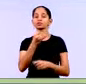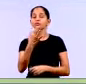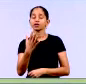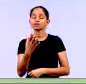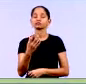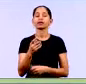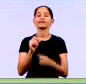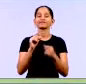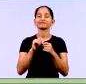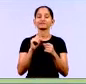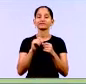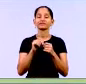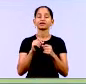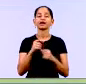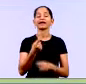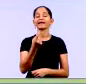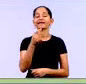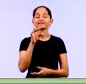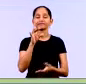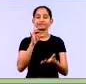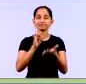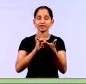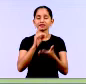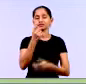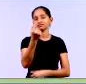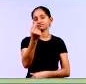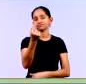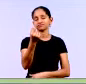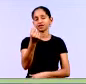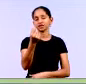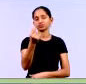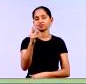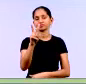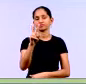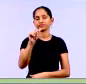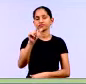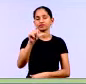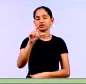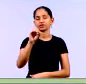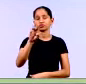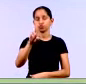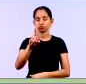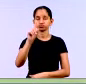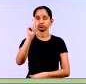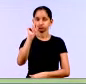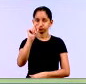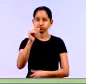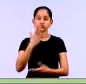ser quantidade, seria o valor, tá? Valor total.